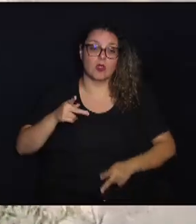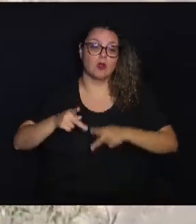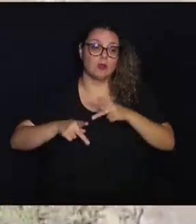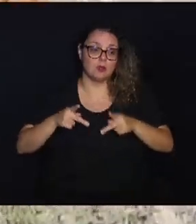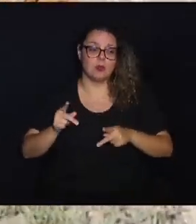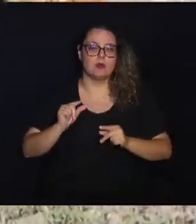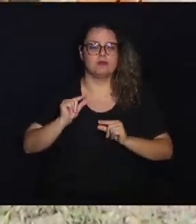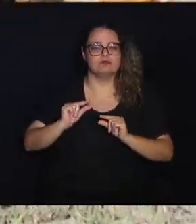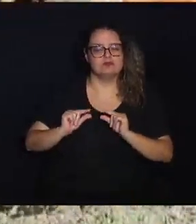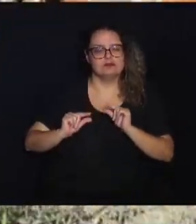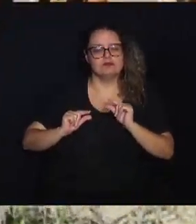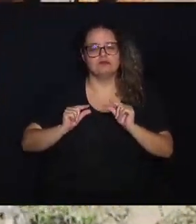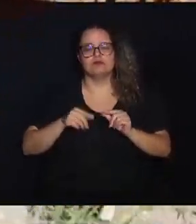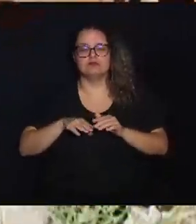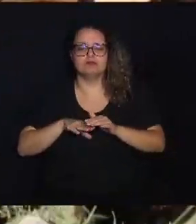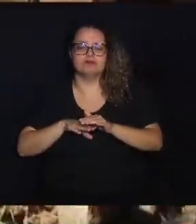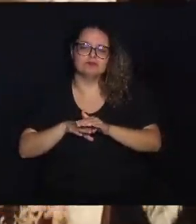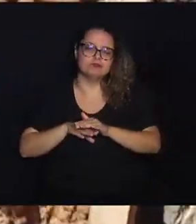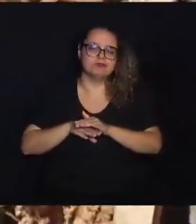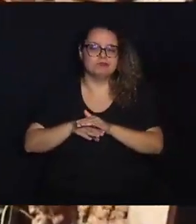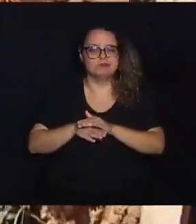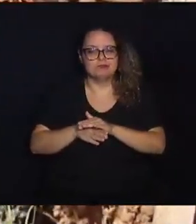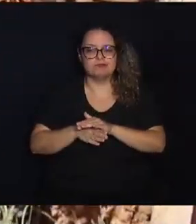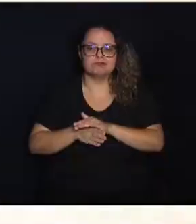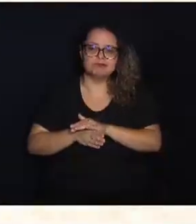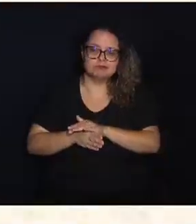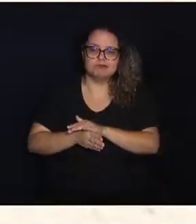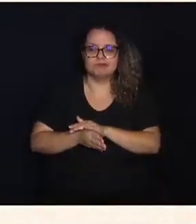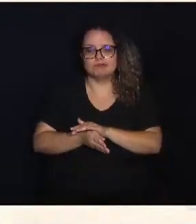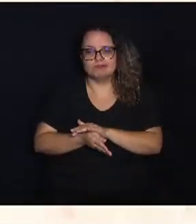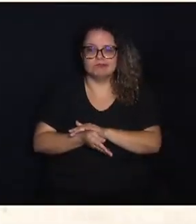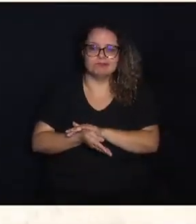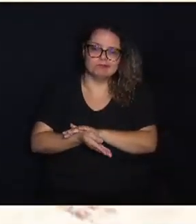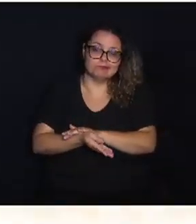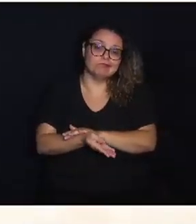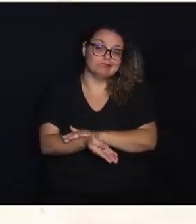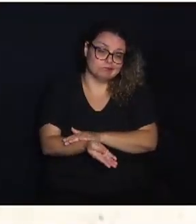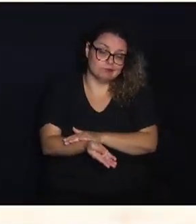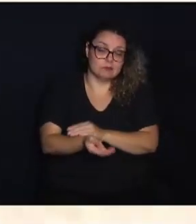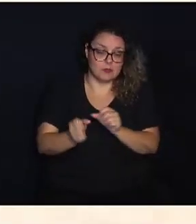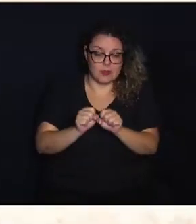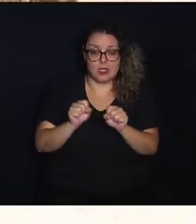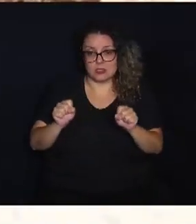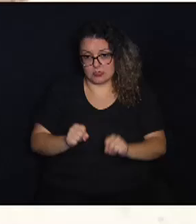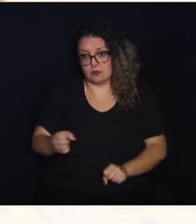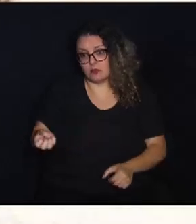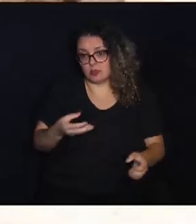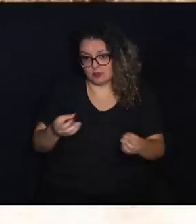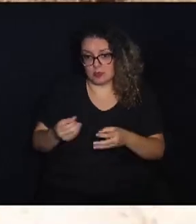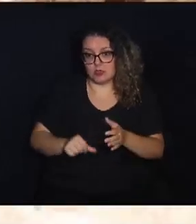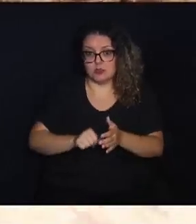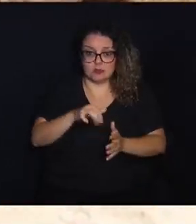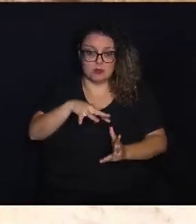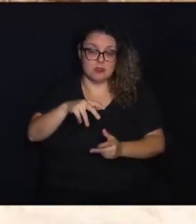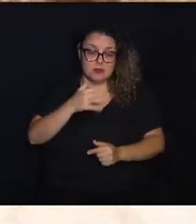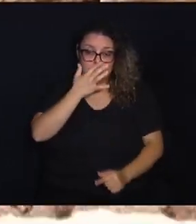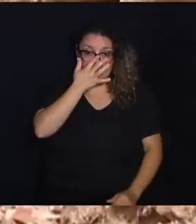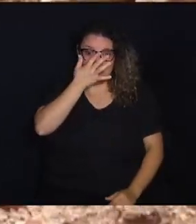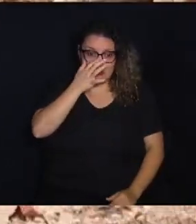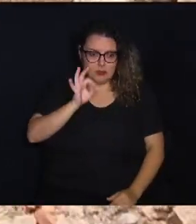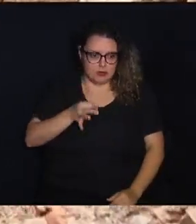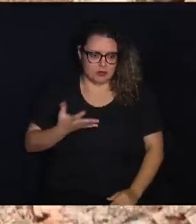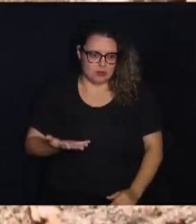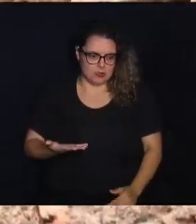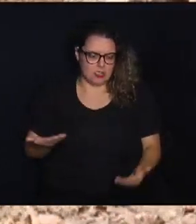vai acostumando, vai se acostumando a esse sistema que é uma novidade em primeiro mundo. Tá certo. Agora a questão